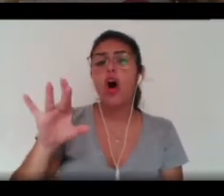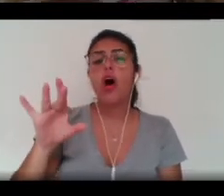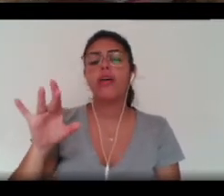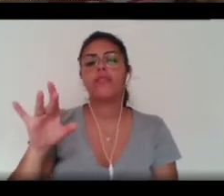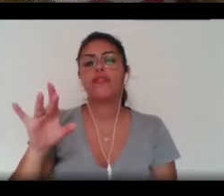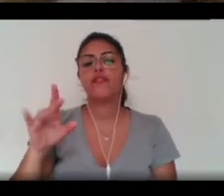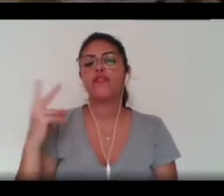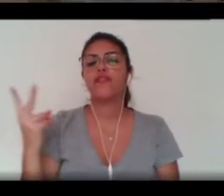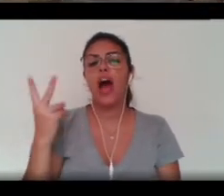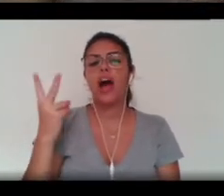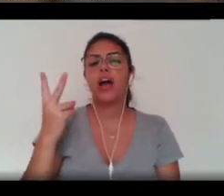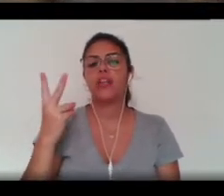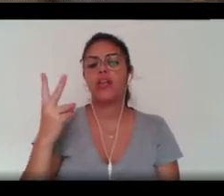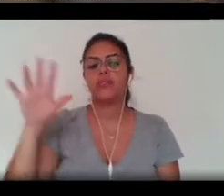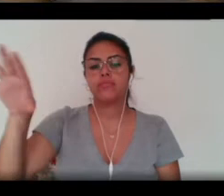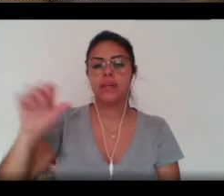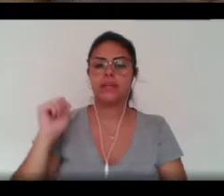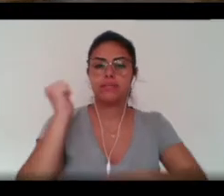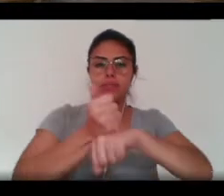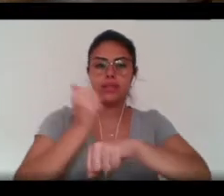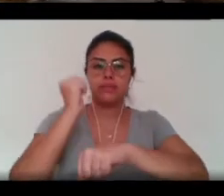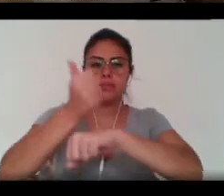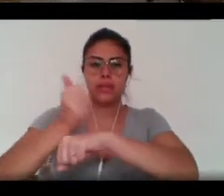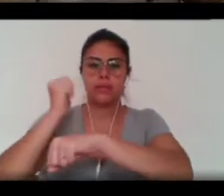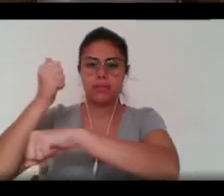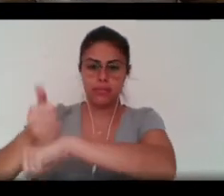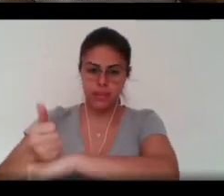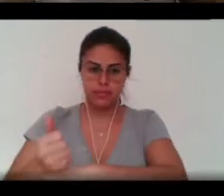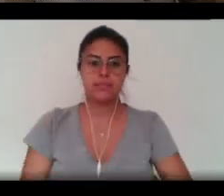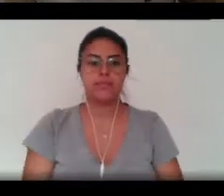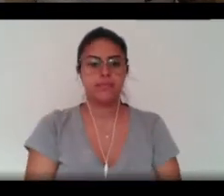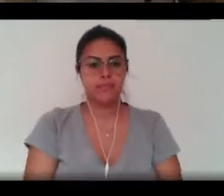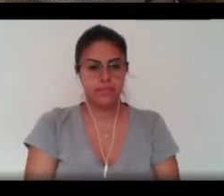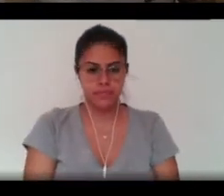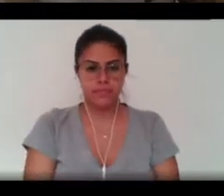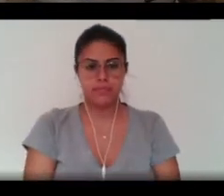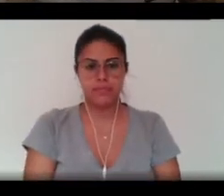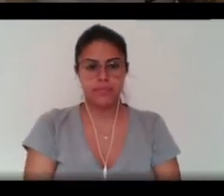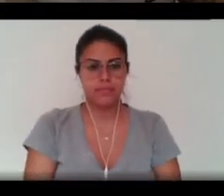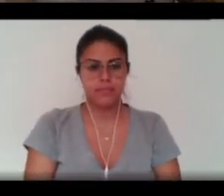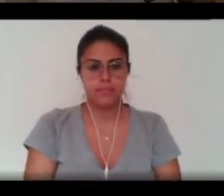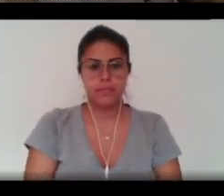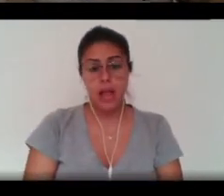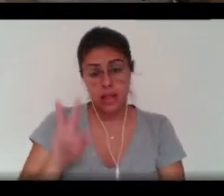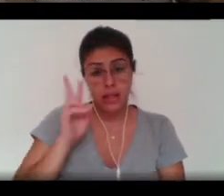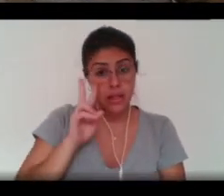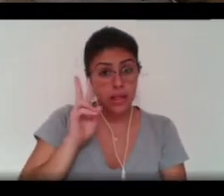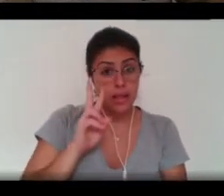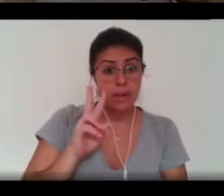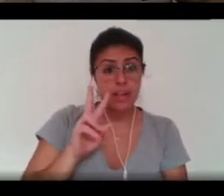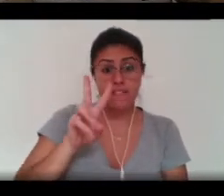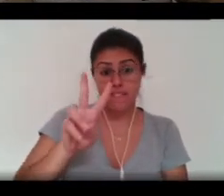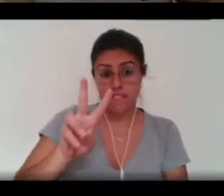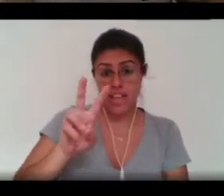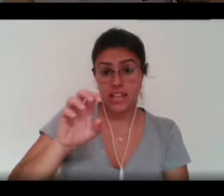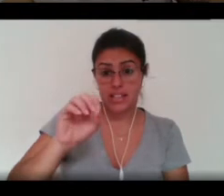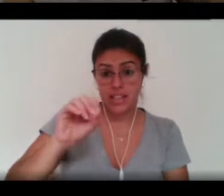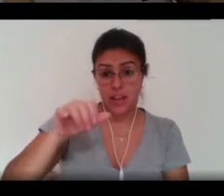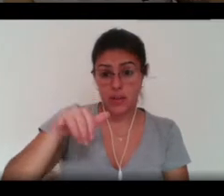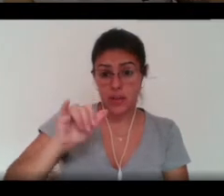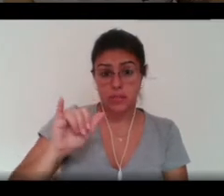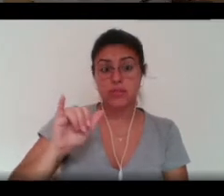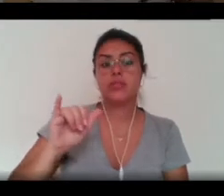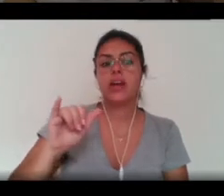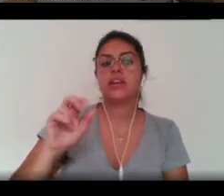ser só substituir os valores do tempo aqui. Lembrando que V0y, né, é igual a 5